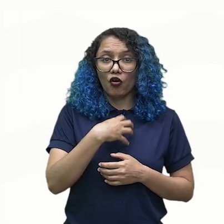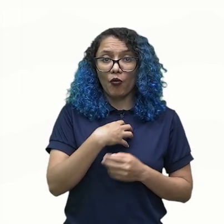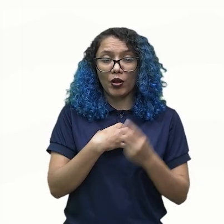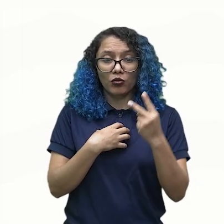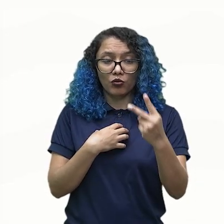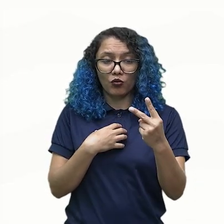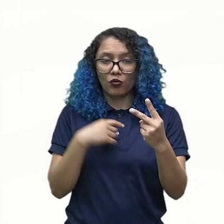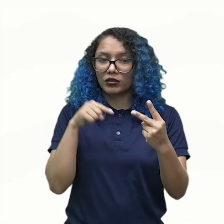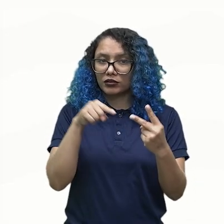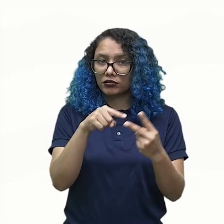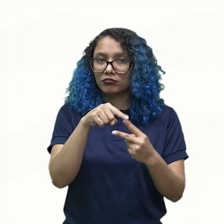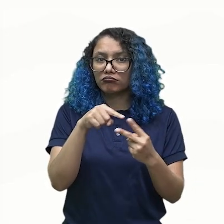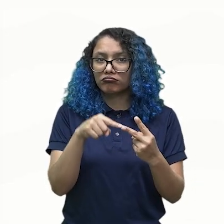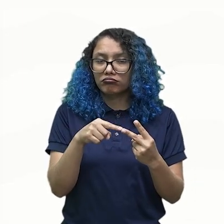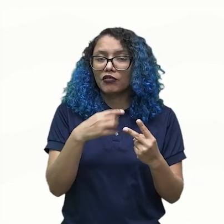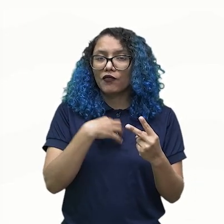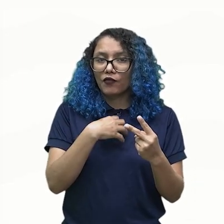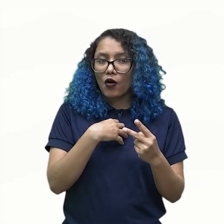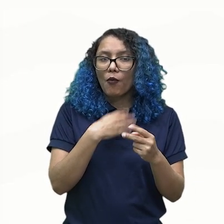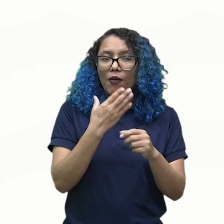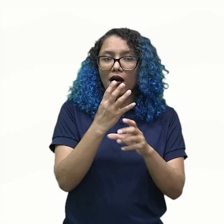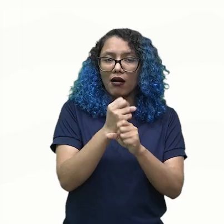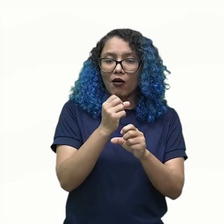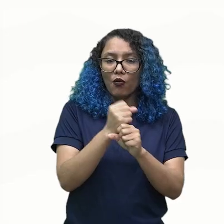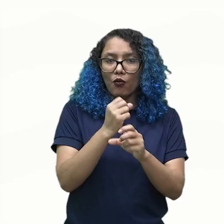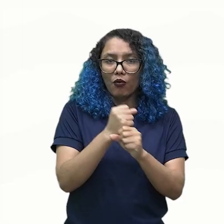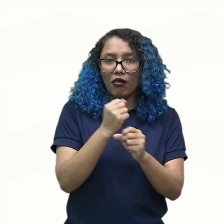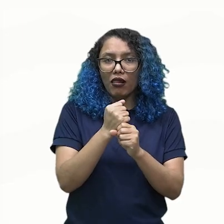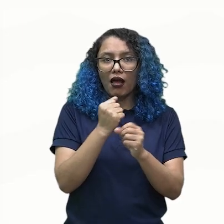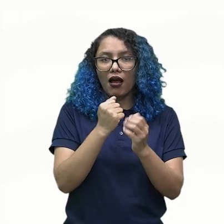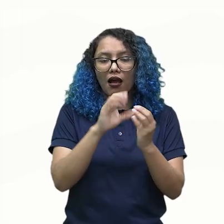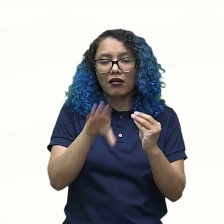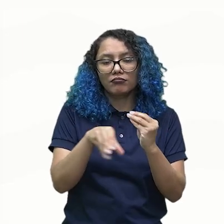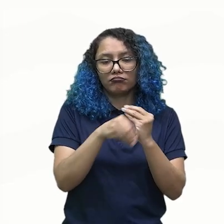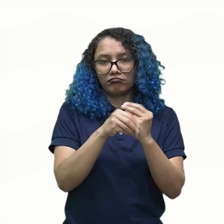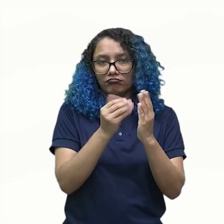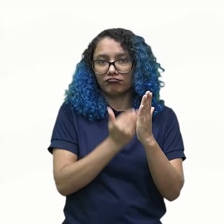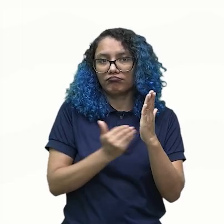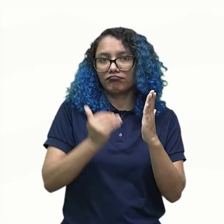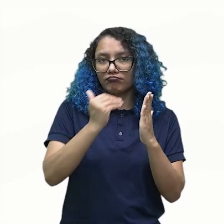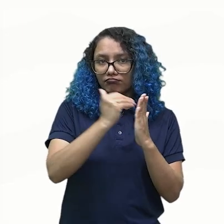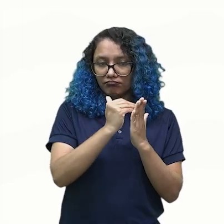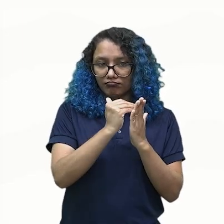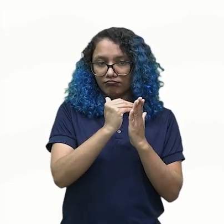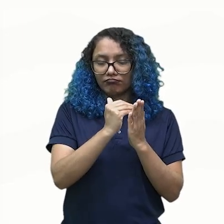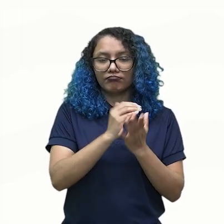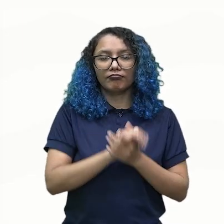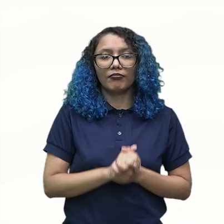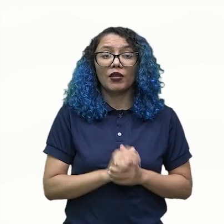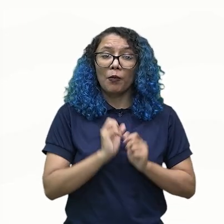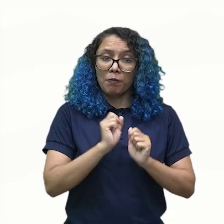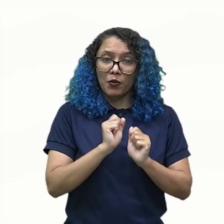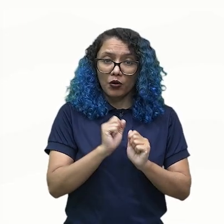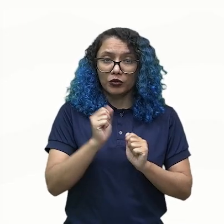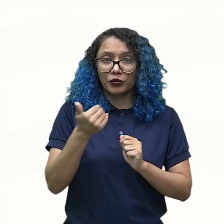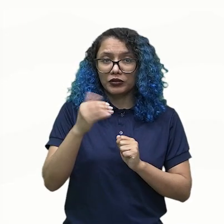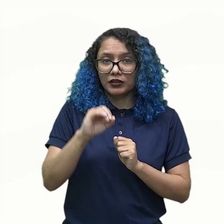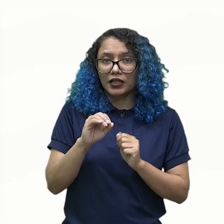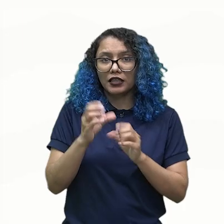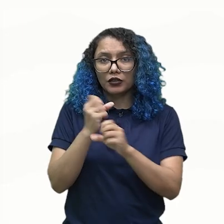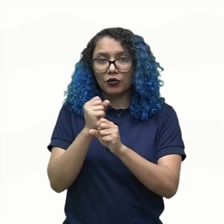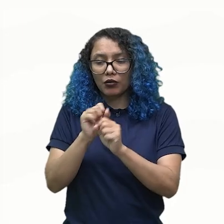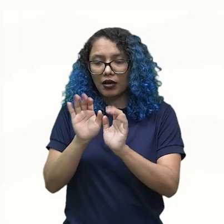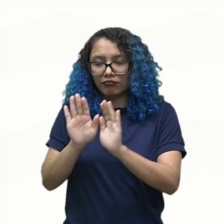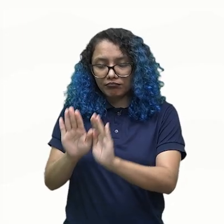de calcular esse acréscimo, tá? Você pode calcular a porcentagem separadamente e